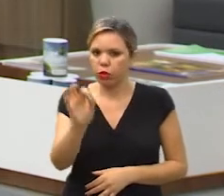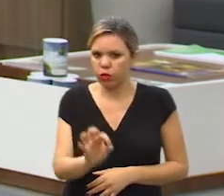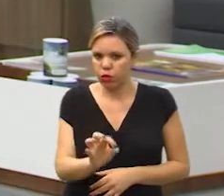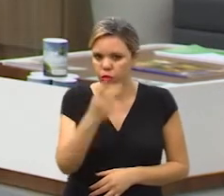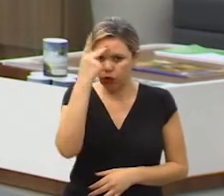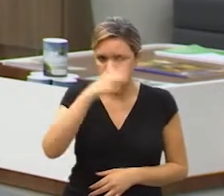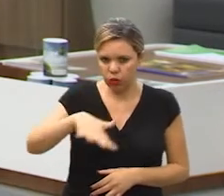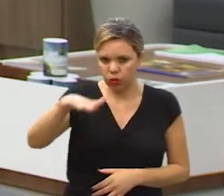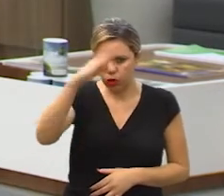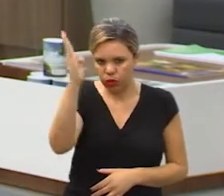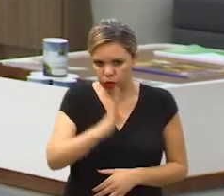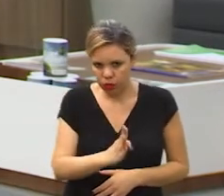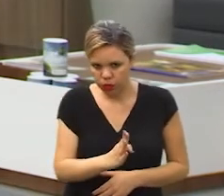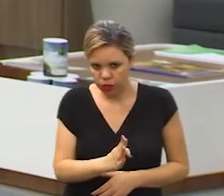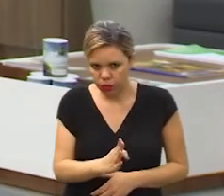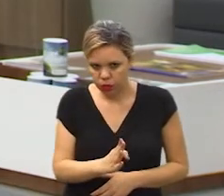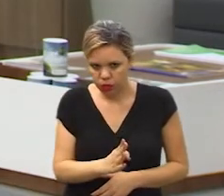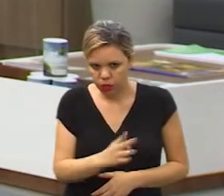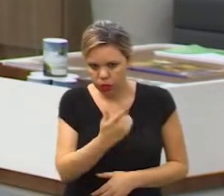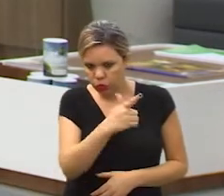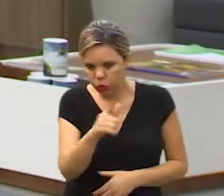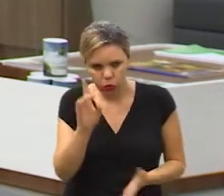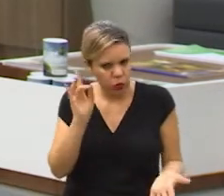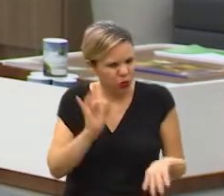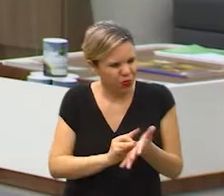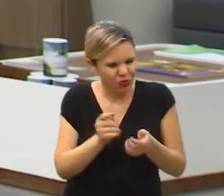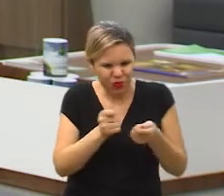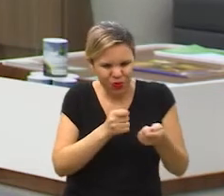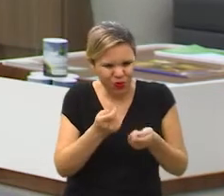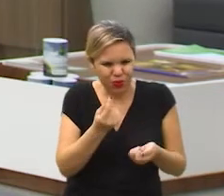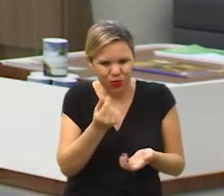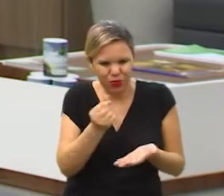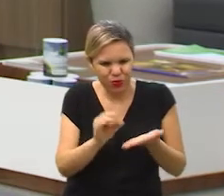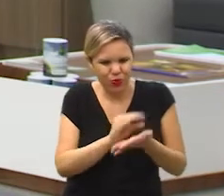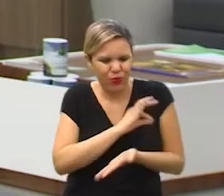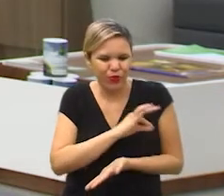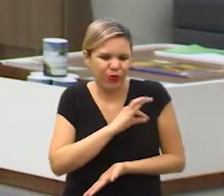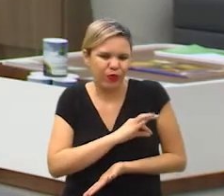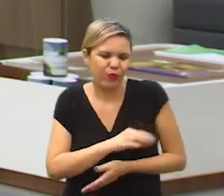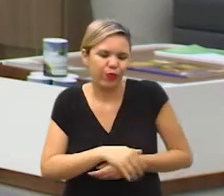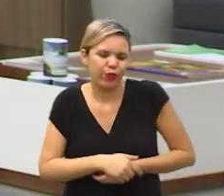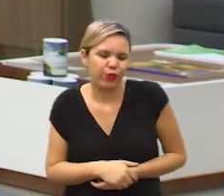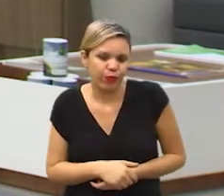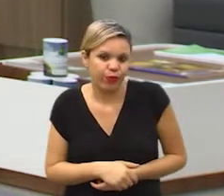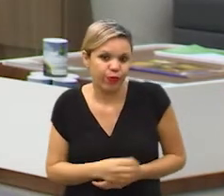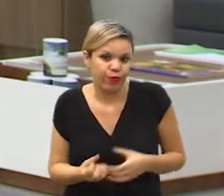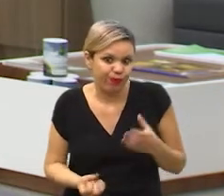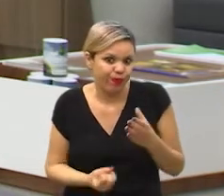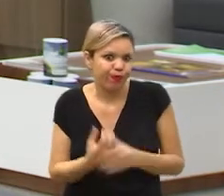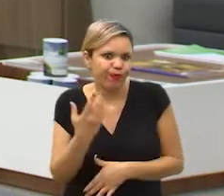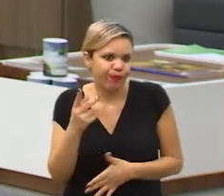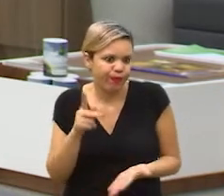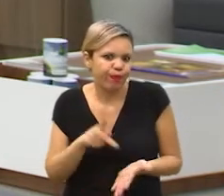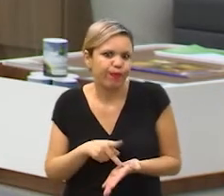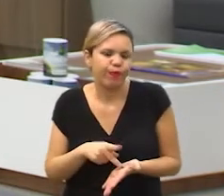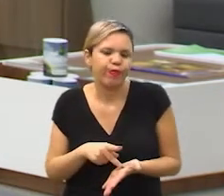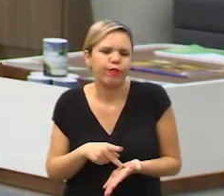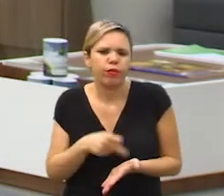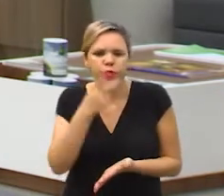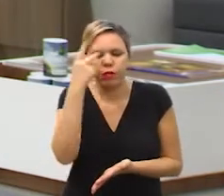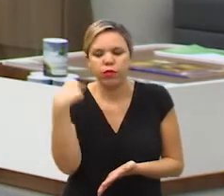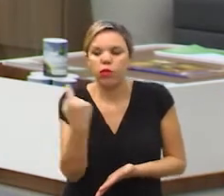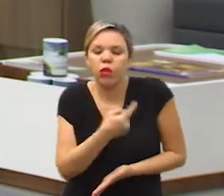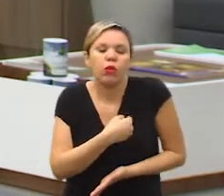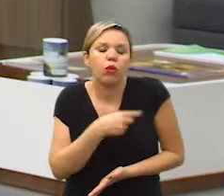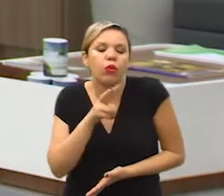45% da população brasileira não tem um efetivo controle do seu orçamento. Isso gera realmente... quem de